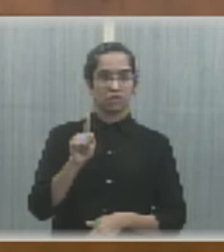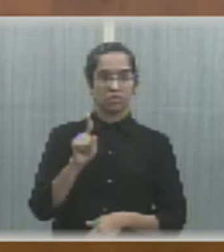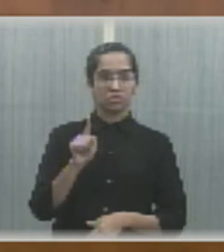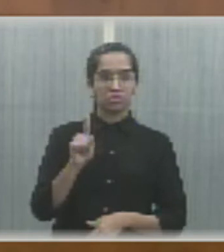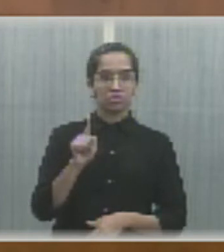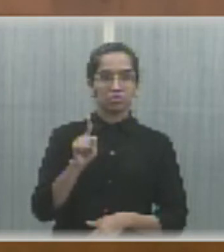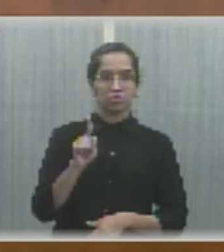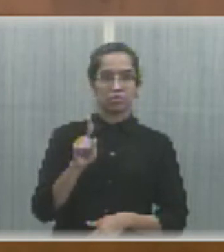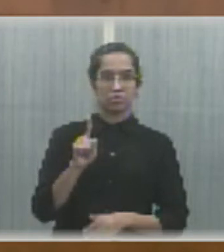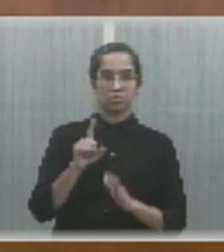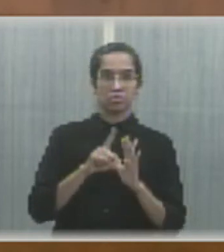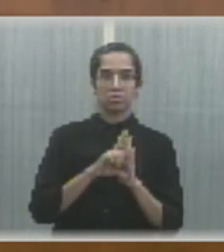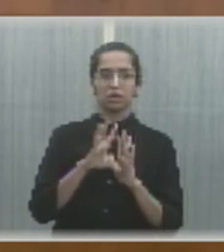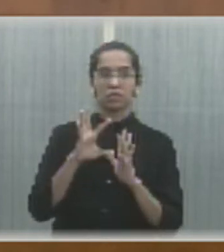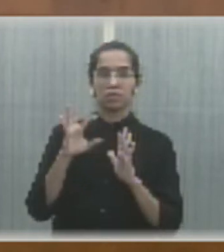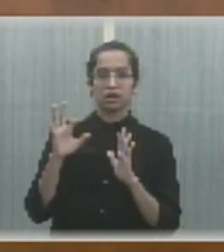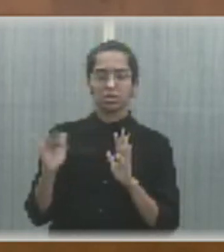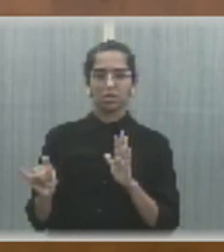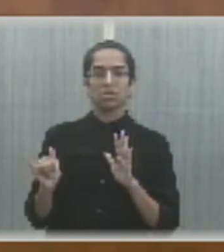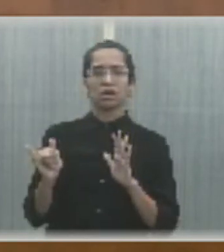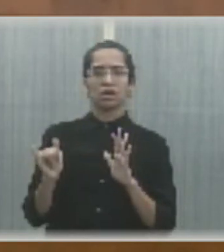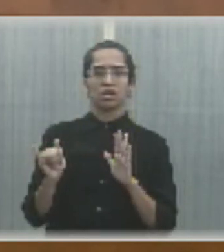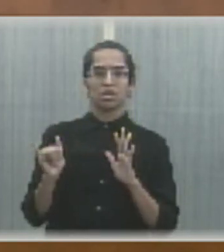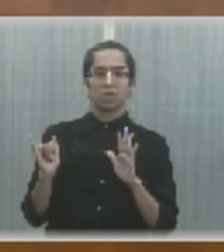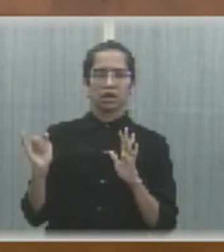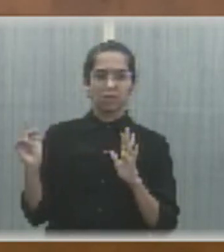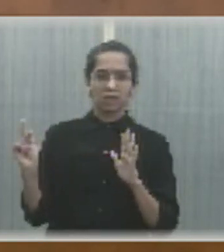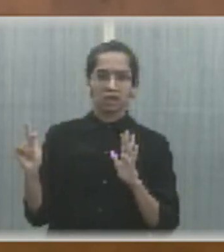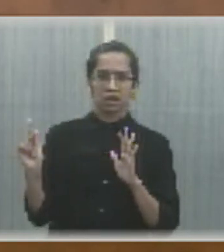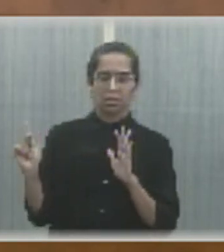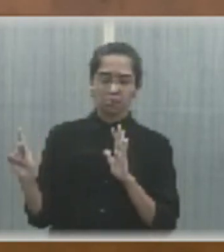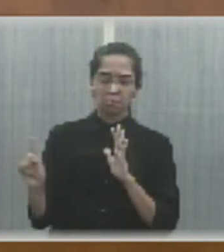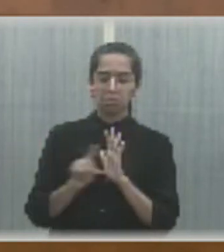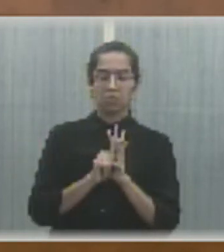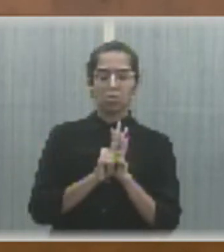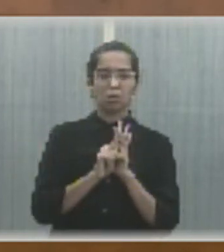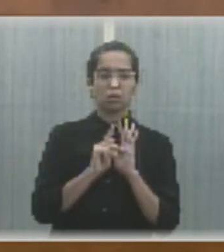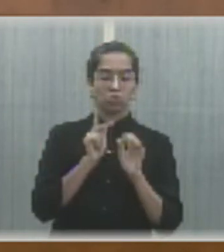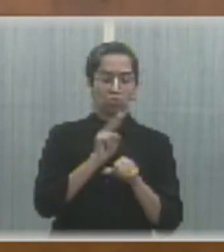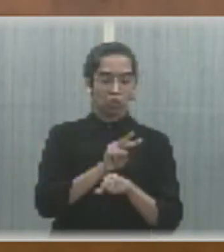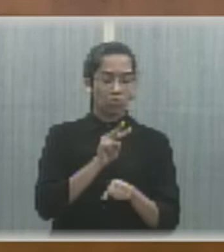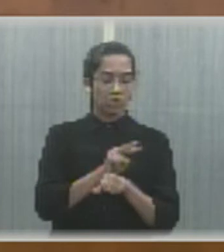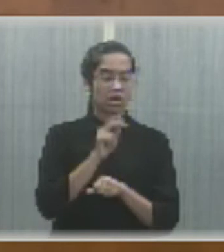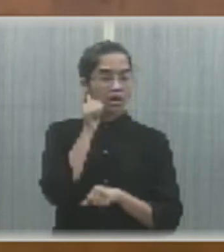aqui, é uma lei de humanização do parto. A doula,